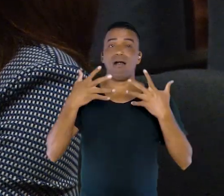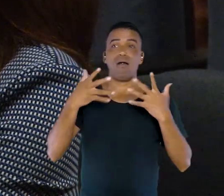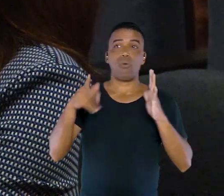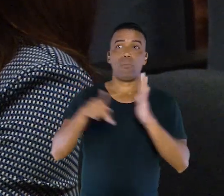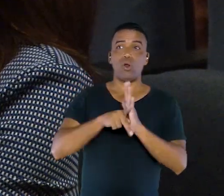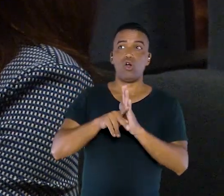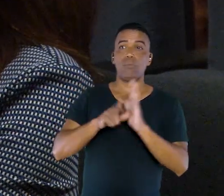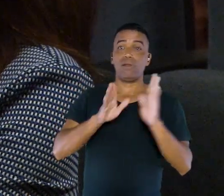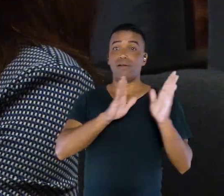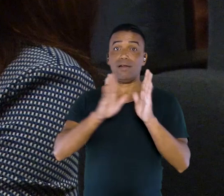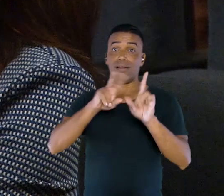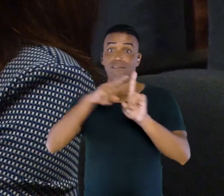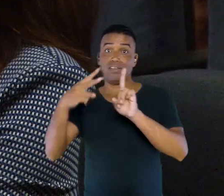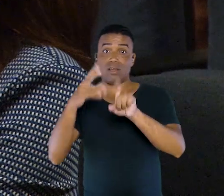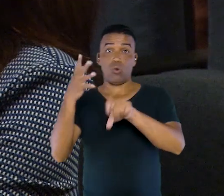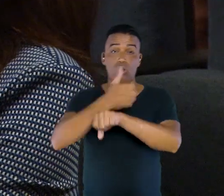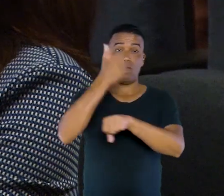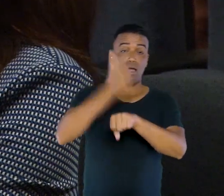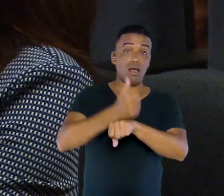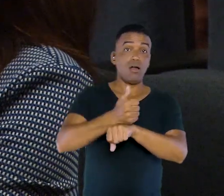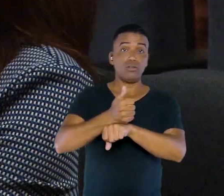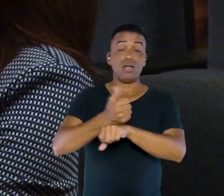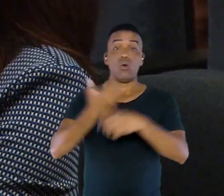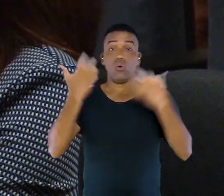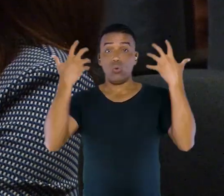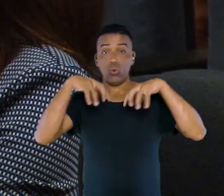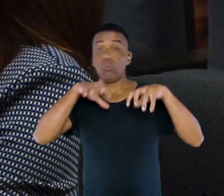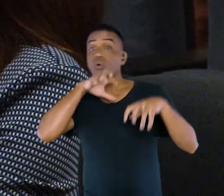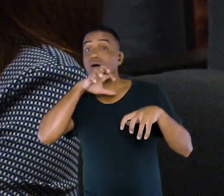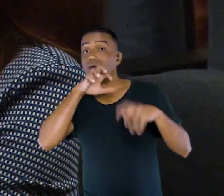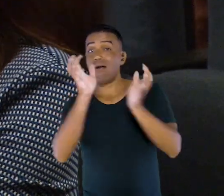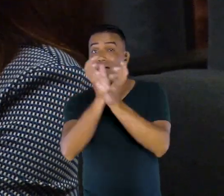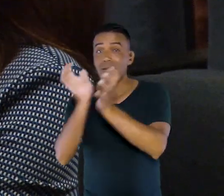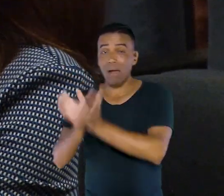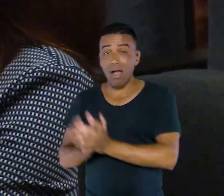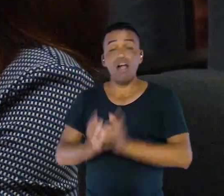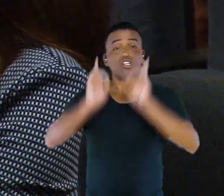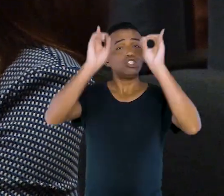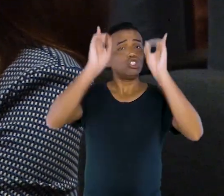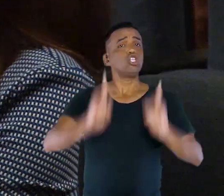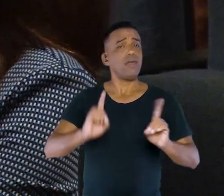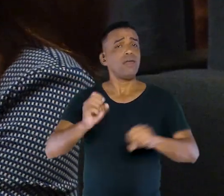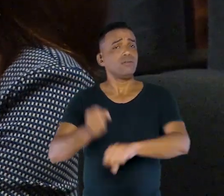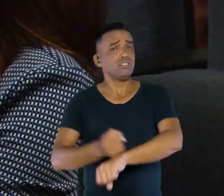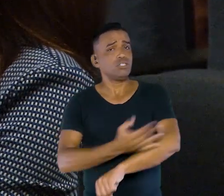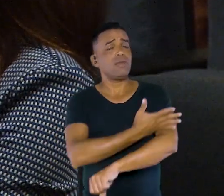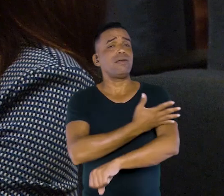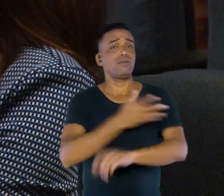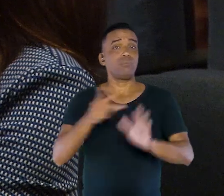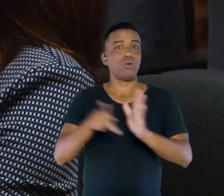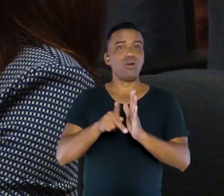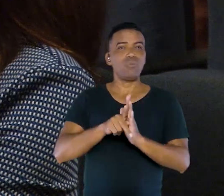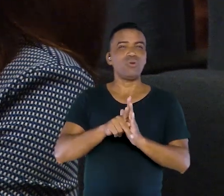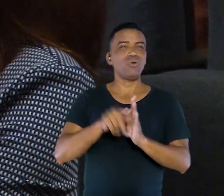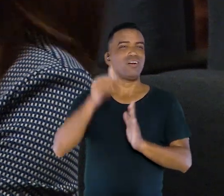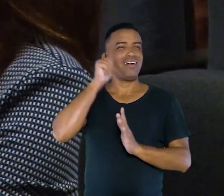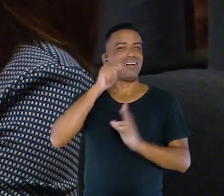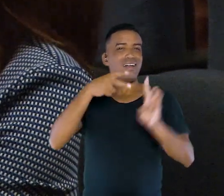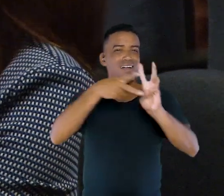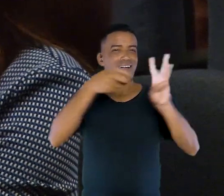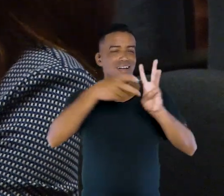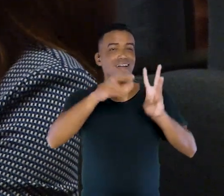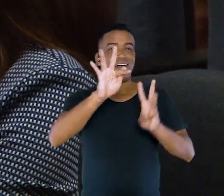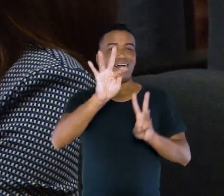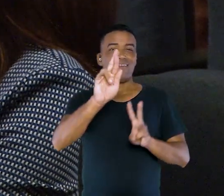a visão colonial preconiza, mas como seres de direitos e sentimentos, como são vistos no território da França